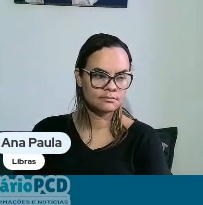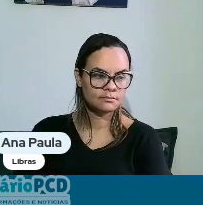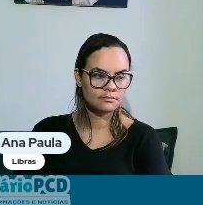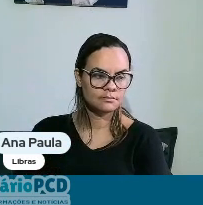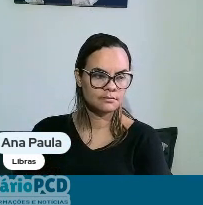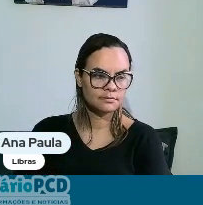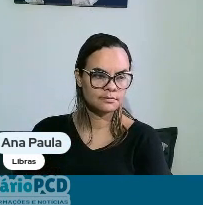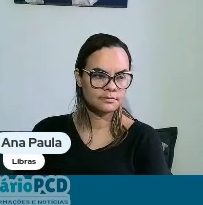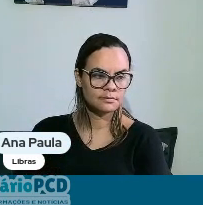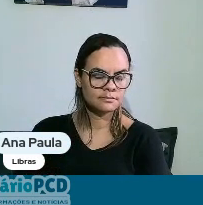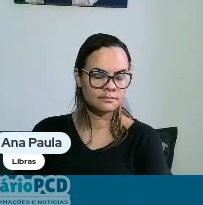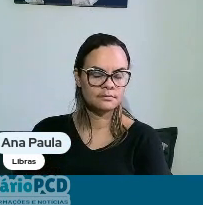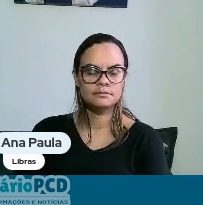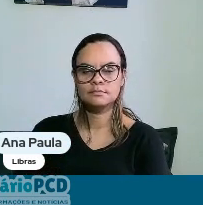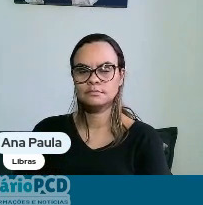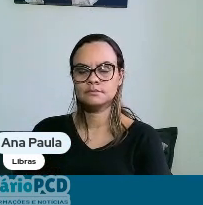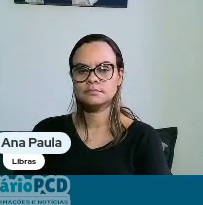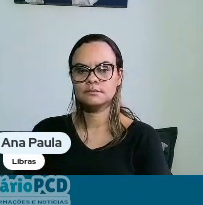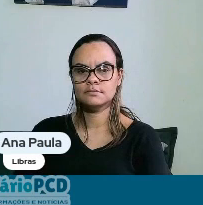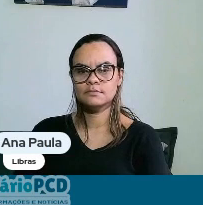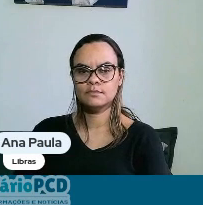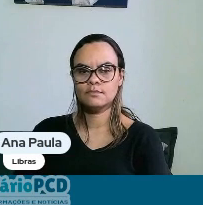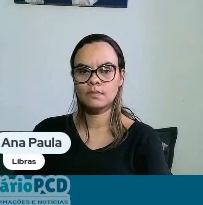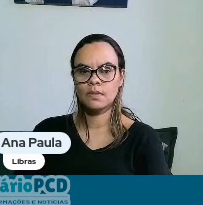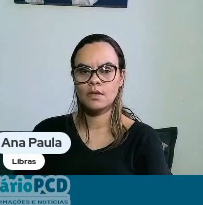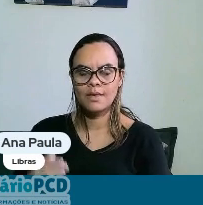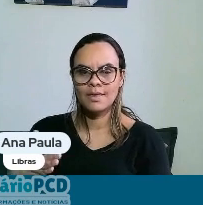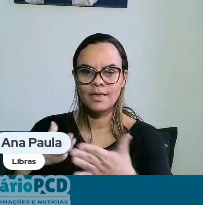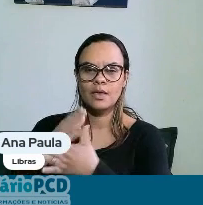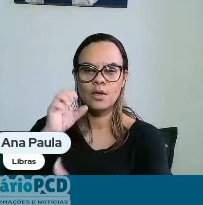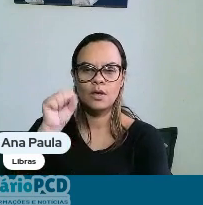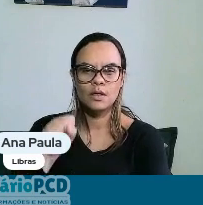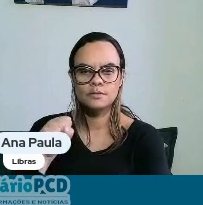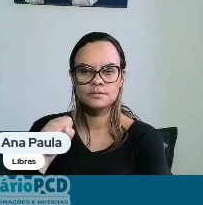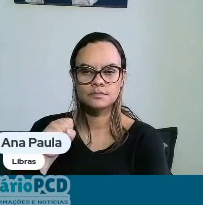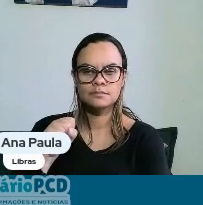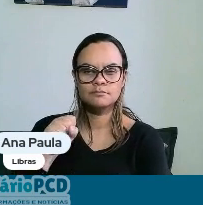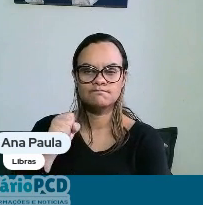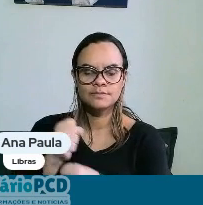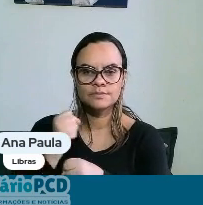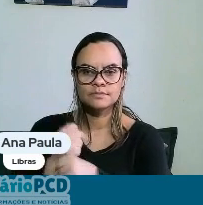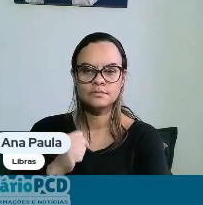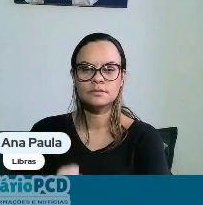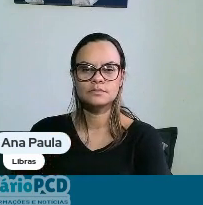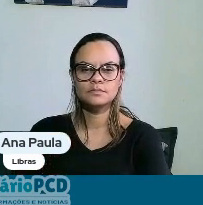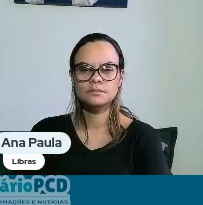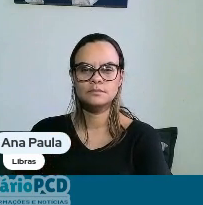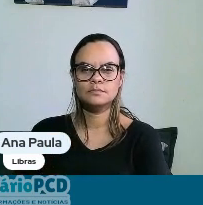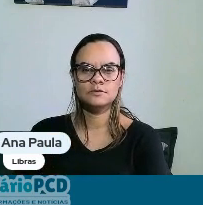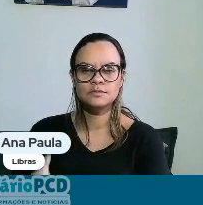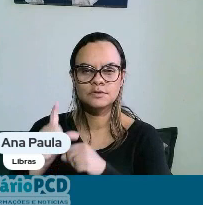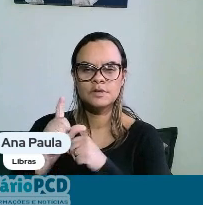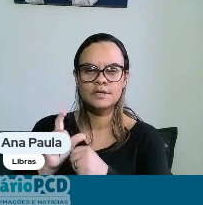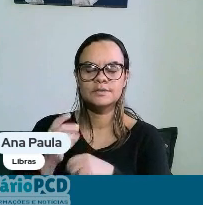desde que tivesse, no máximo, 8 por 8 anos, um mínimo de alíquota